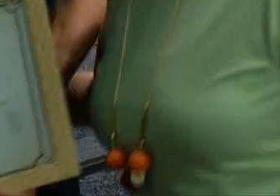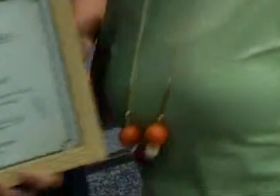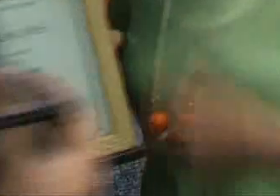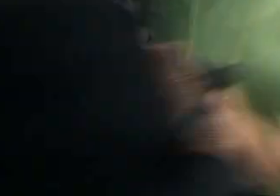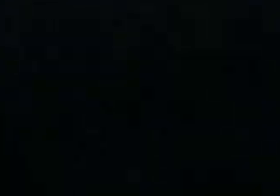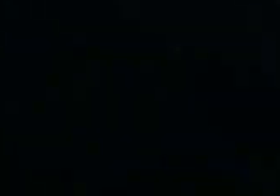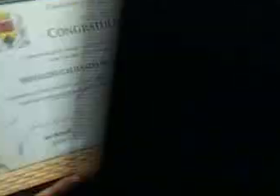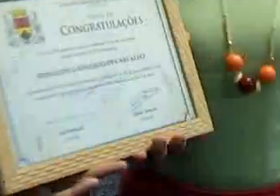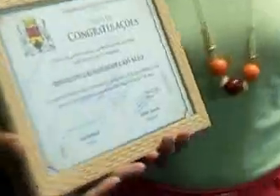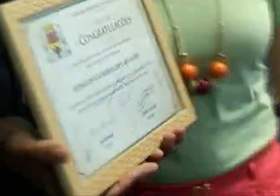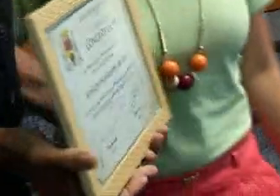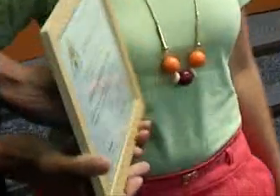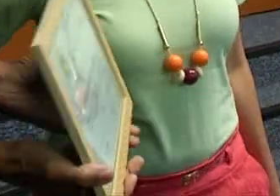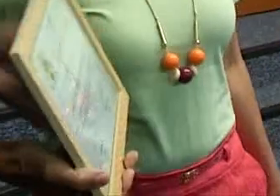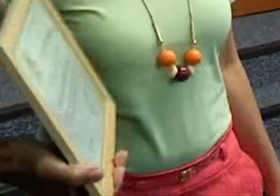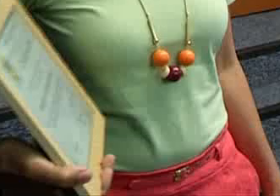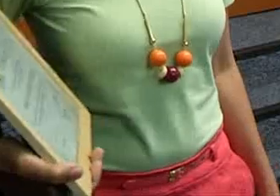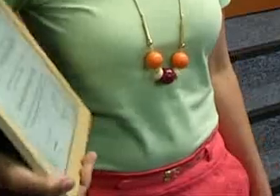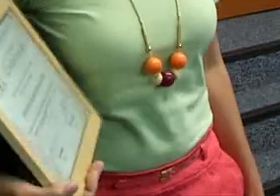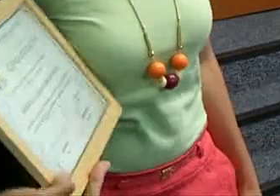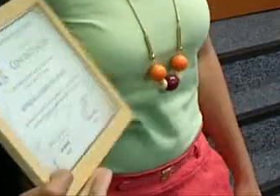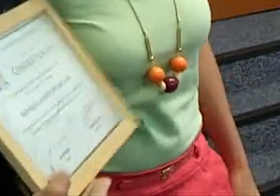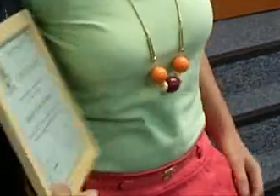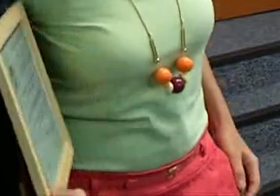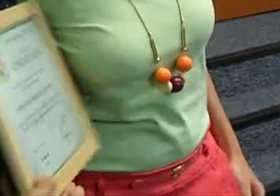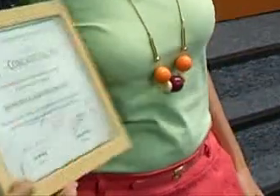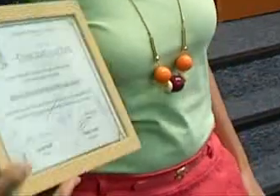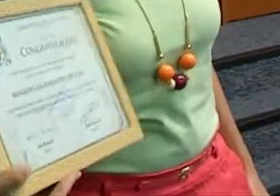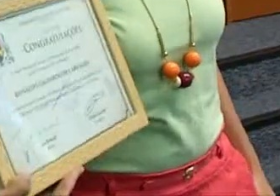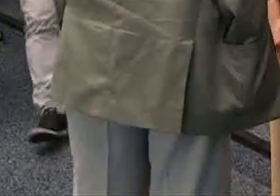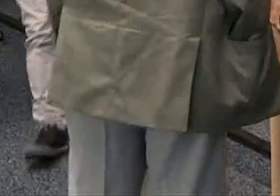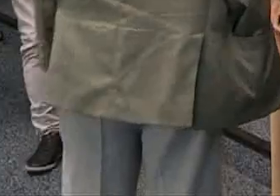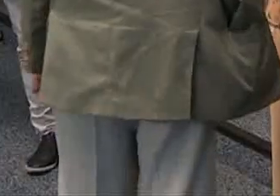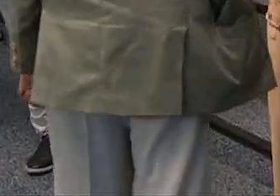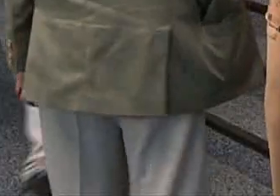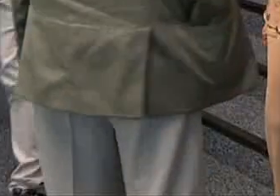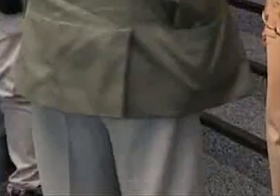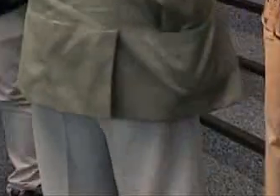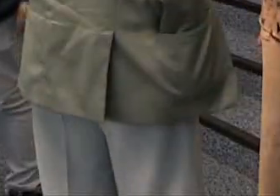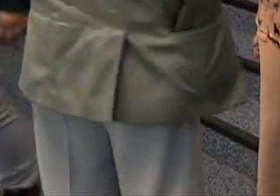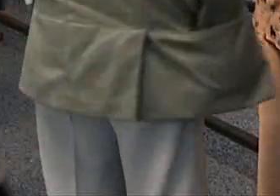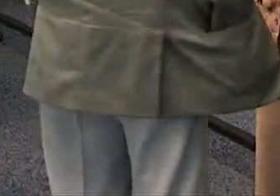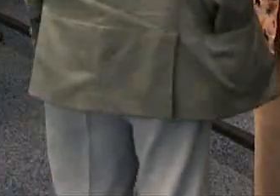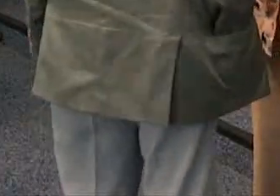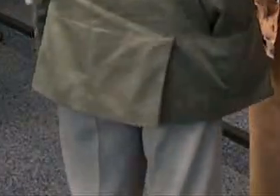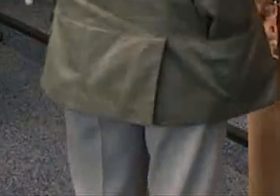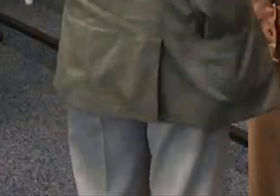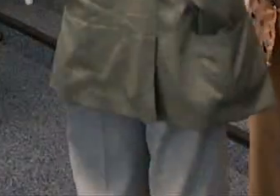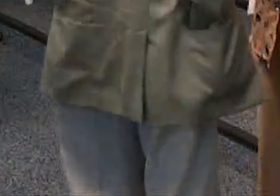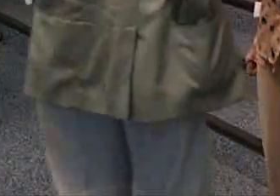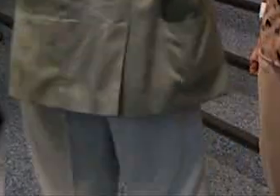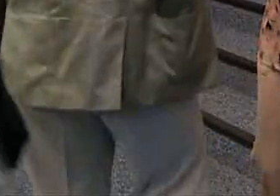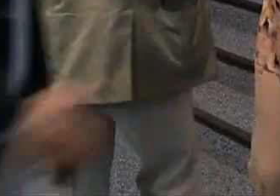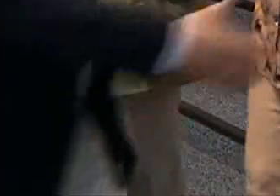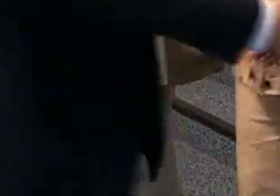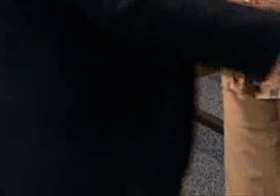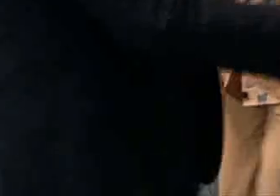do voto de congratulações, vereador Fausto Pérez, que fará a leitura da